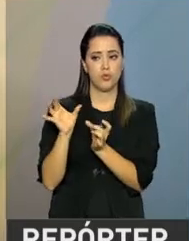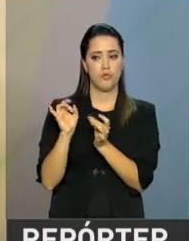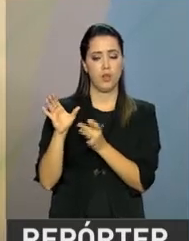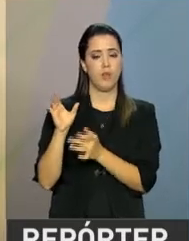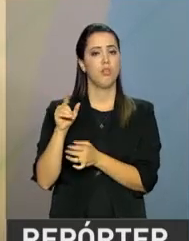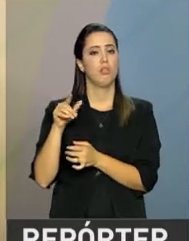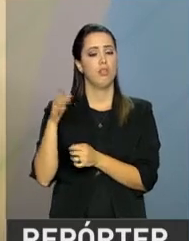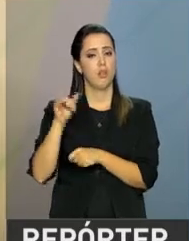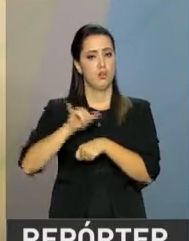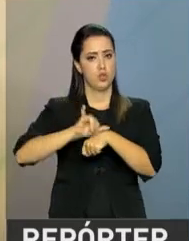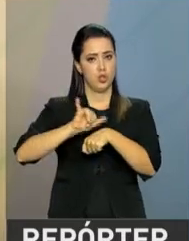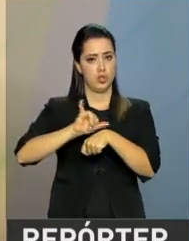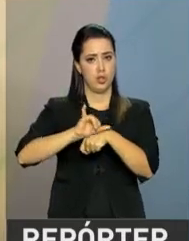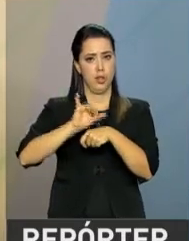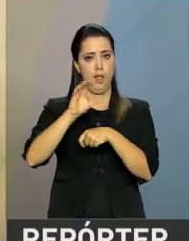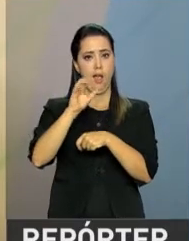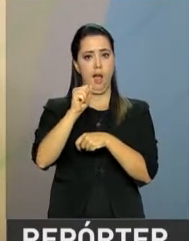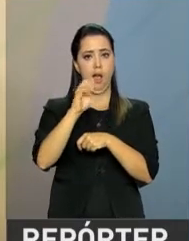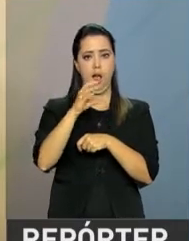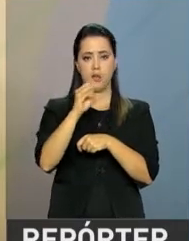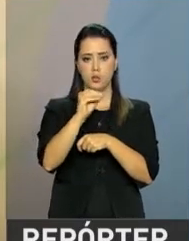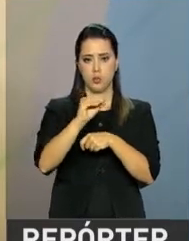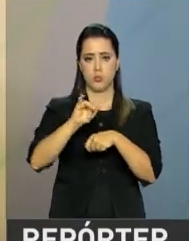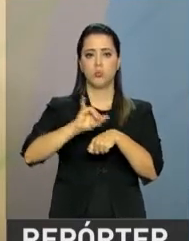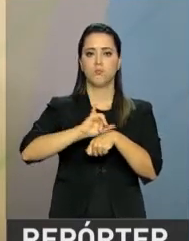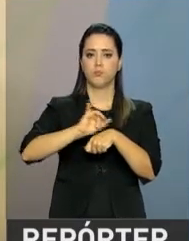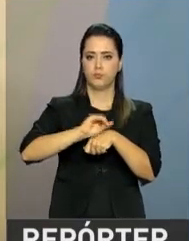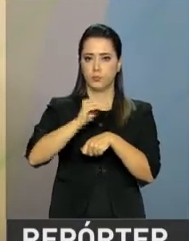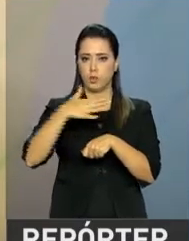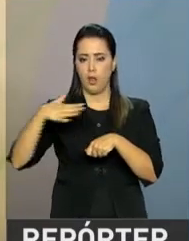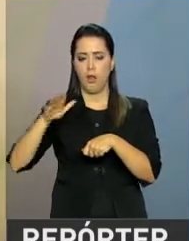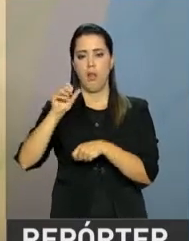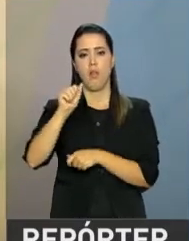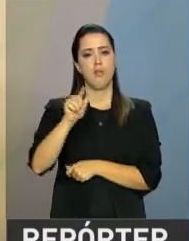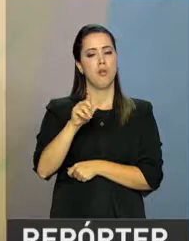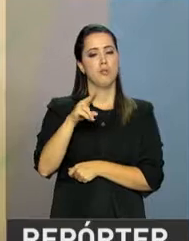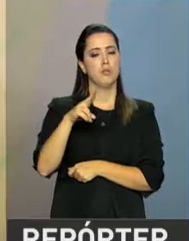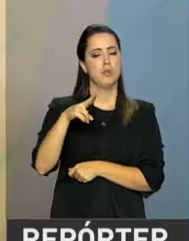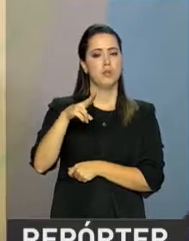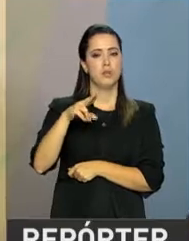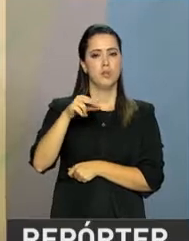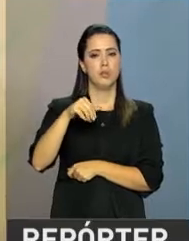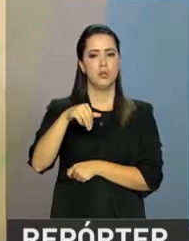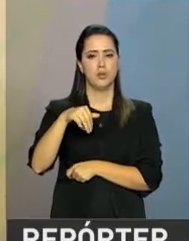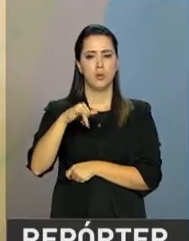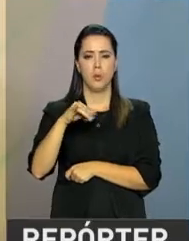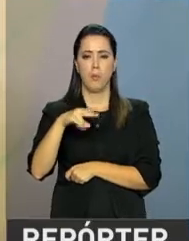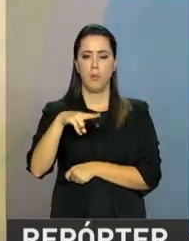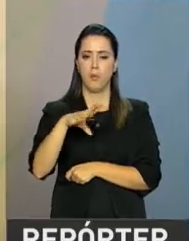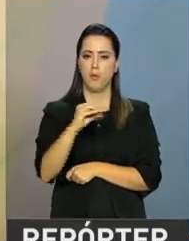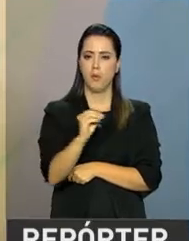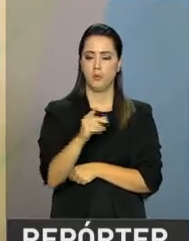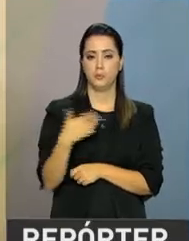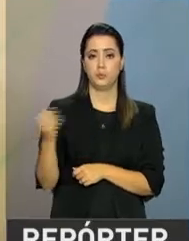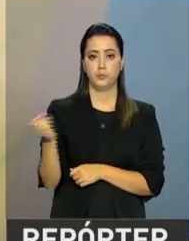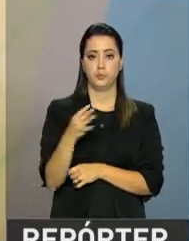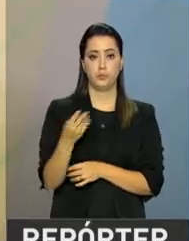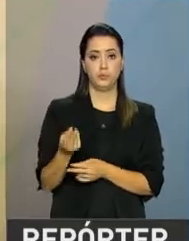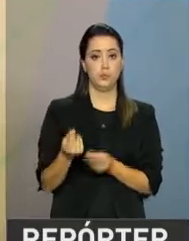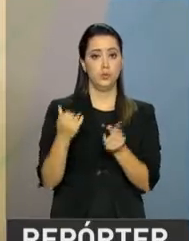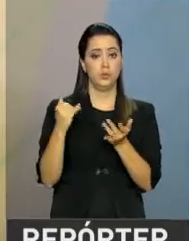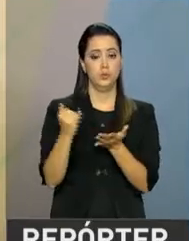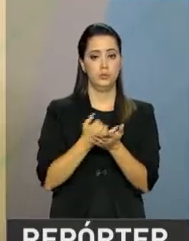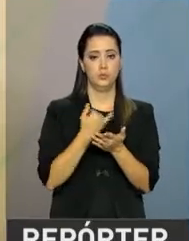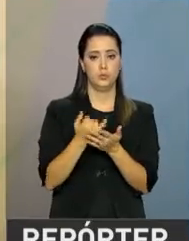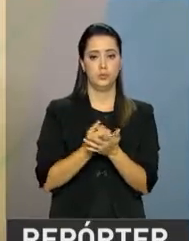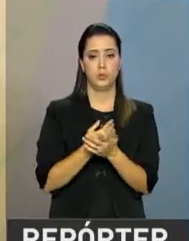e alumínio. As novas tarifas, mensagem da Casa Branca, não